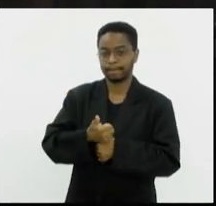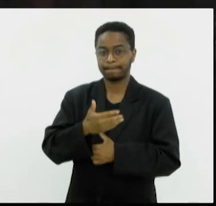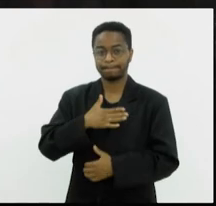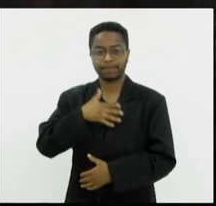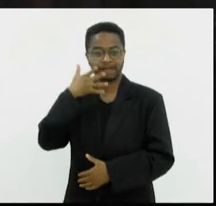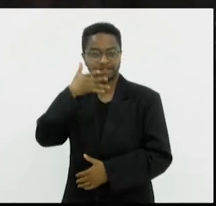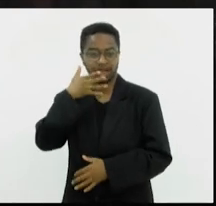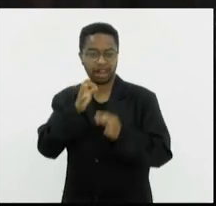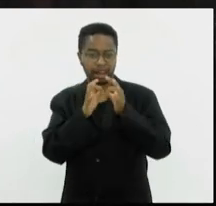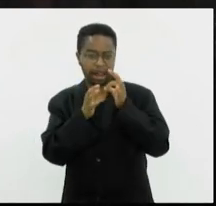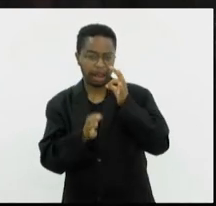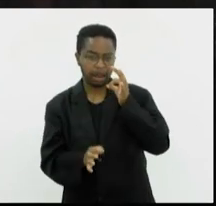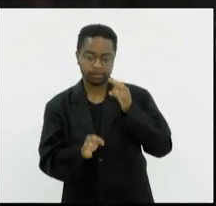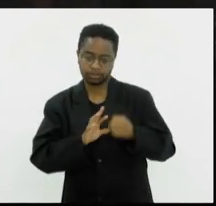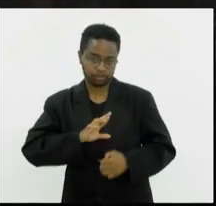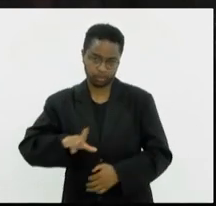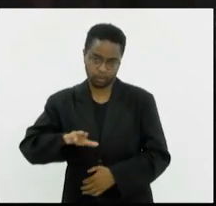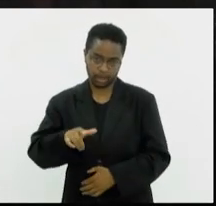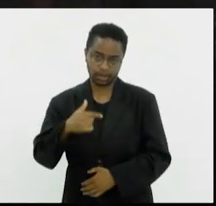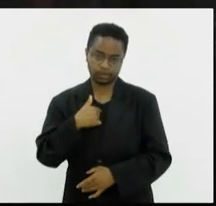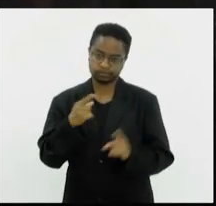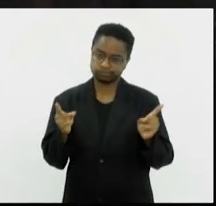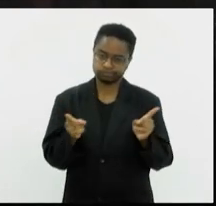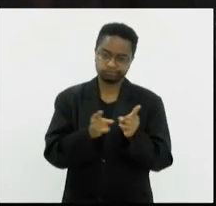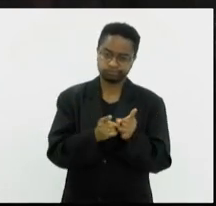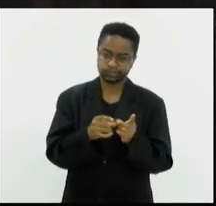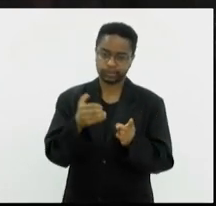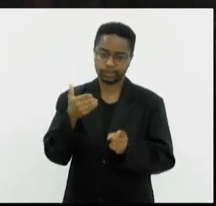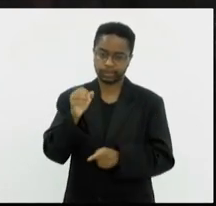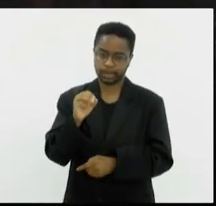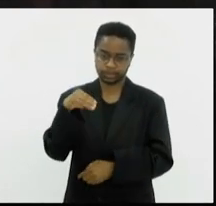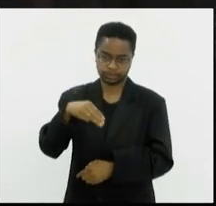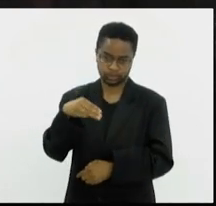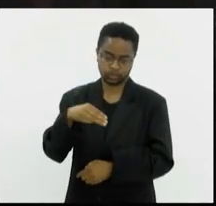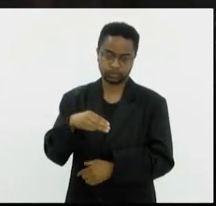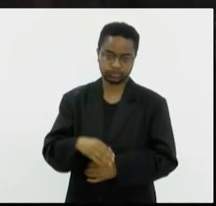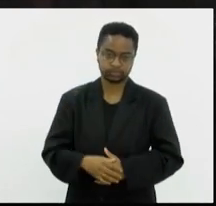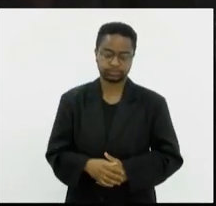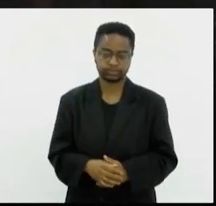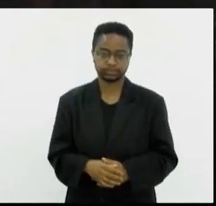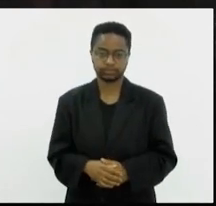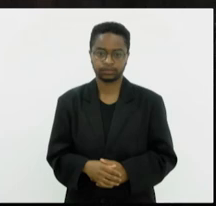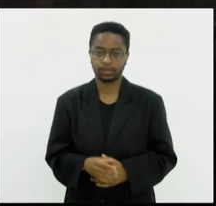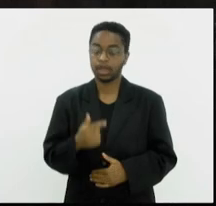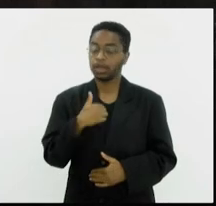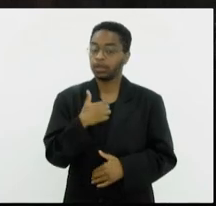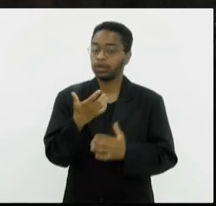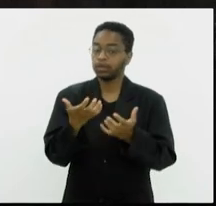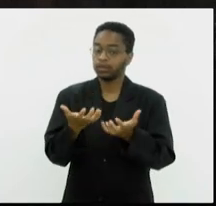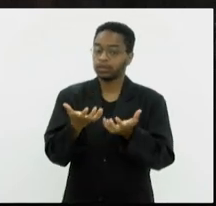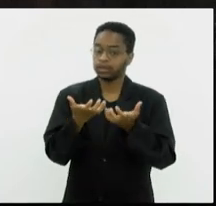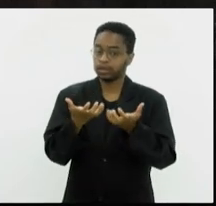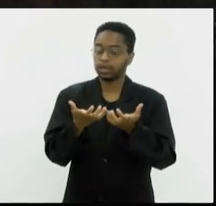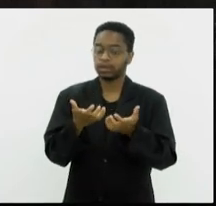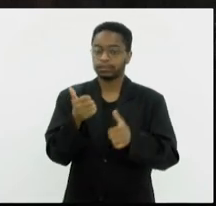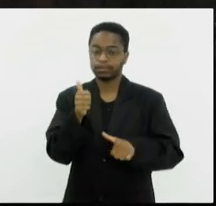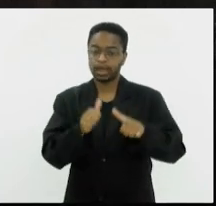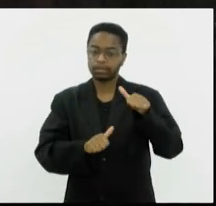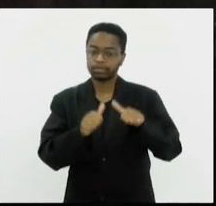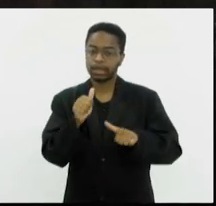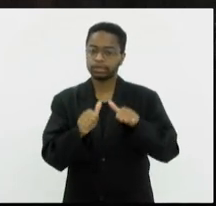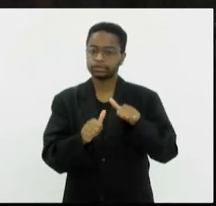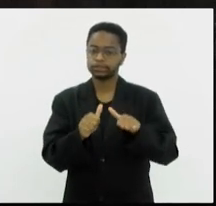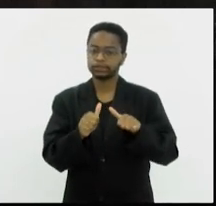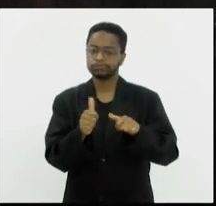não será longa será menos que os 10 minutos necessários eu queria fazer aqui uma análise